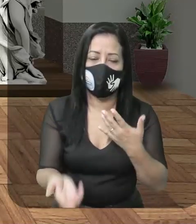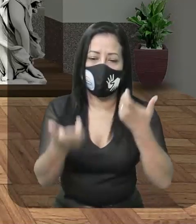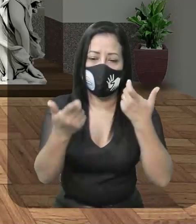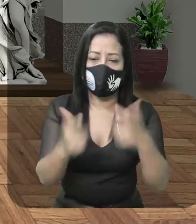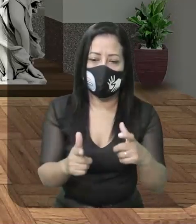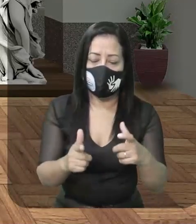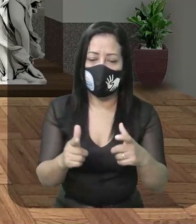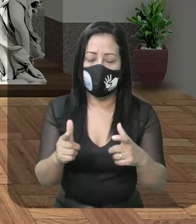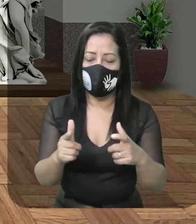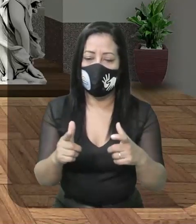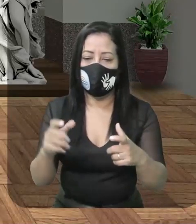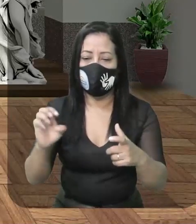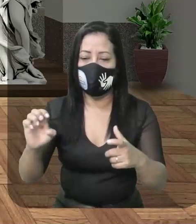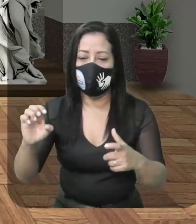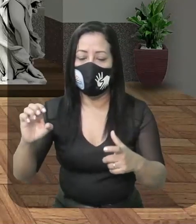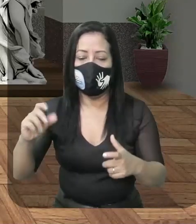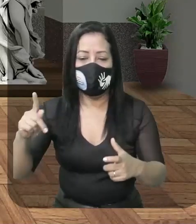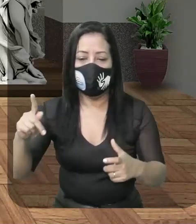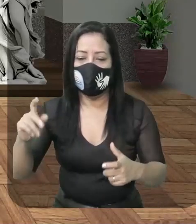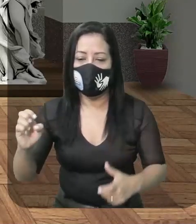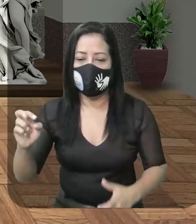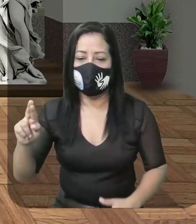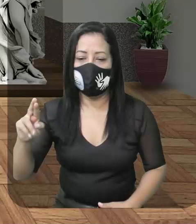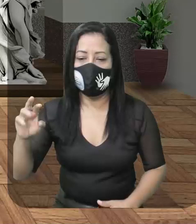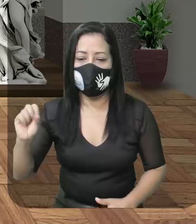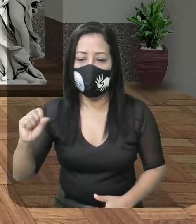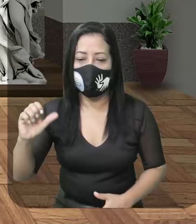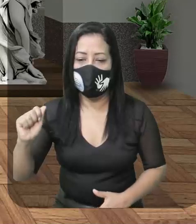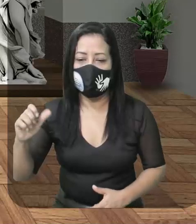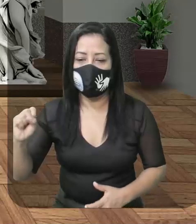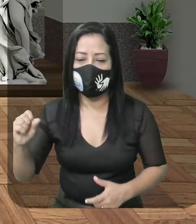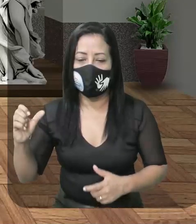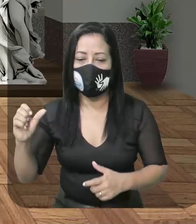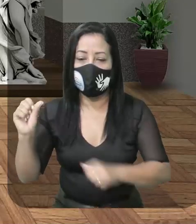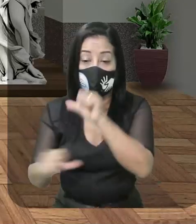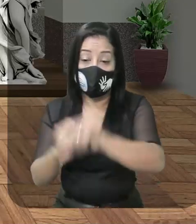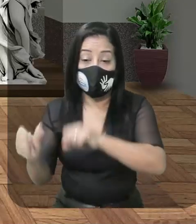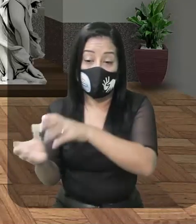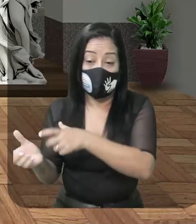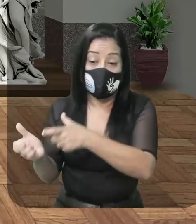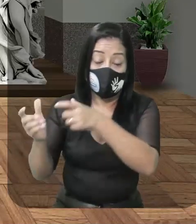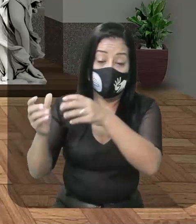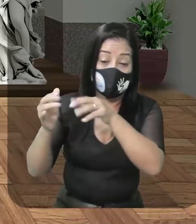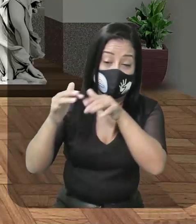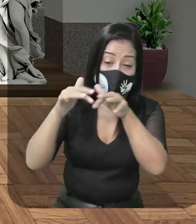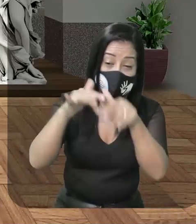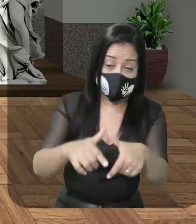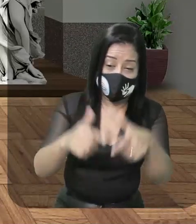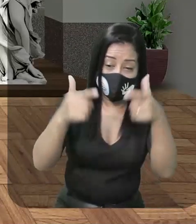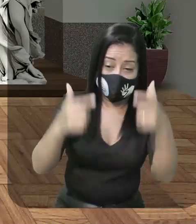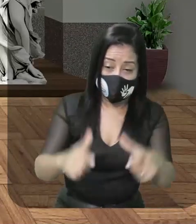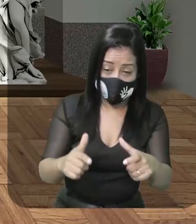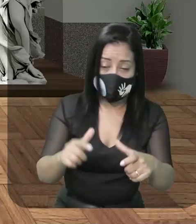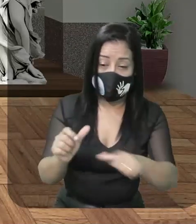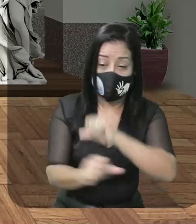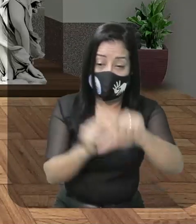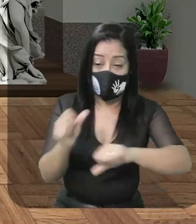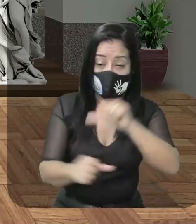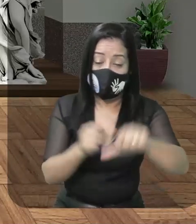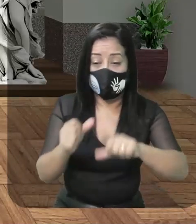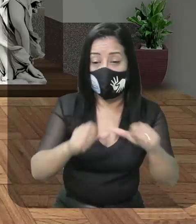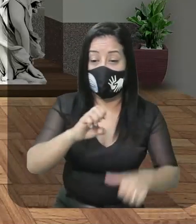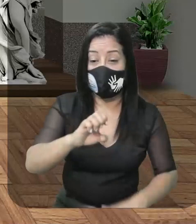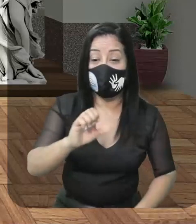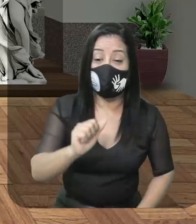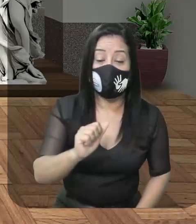para os persas que vão estar, o Império Persa que foi grandioso, que vão invadir ali Esparta, vão tomar